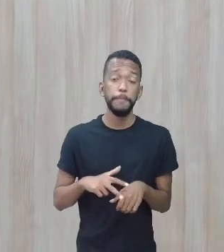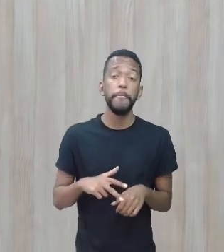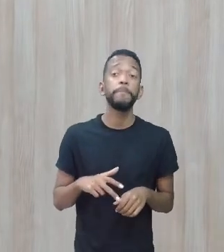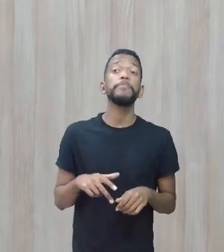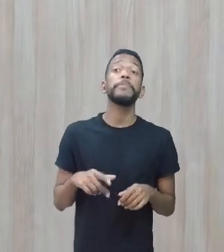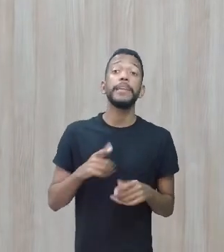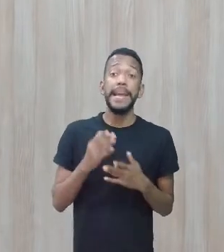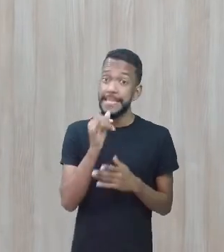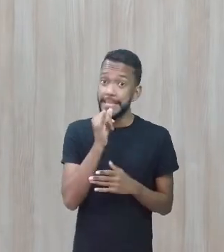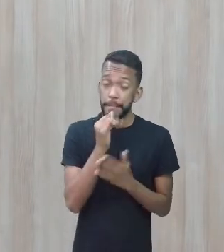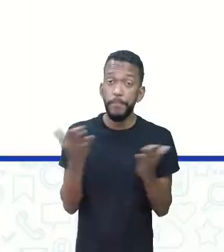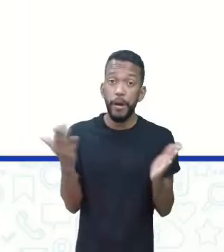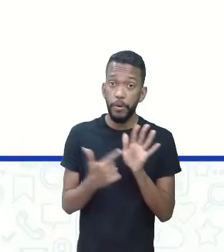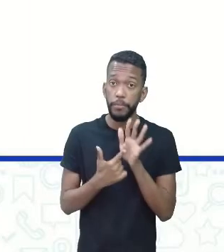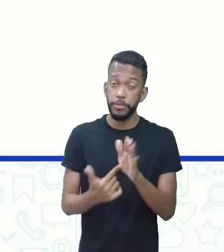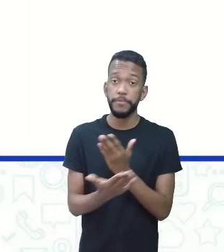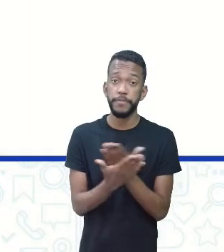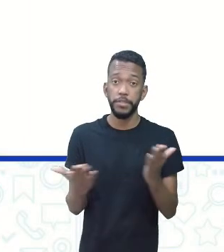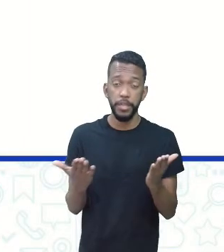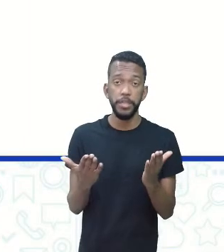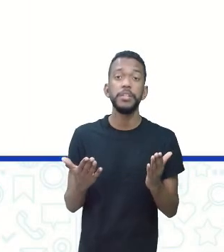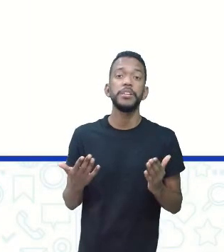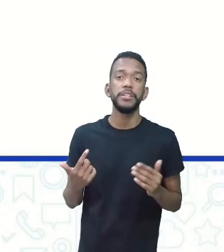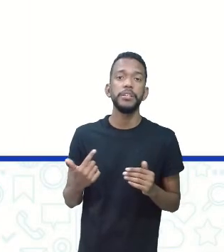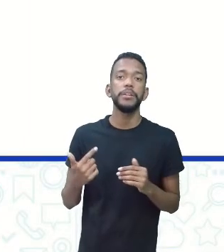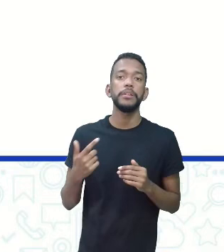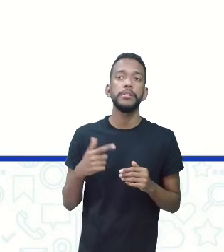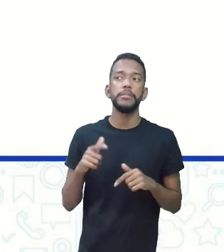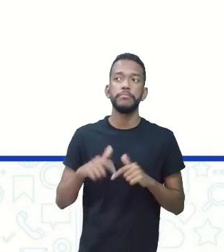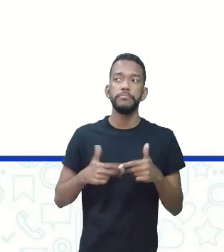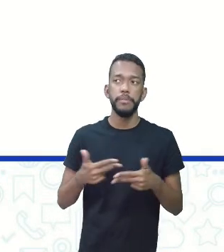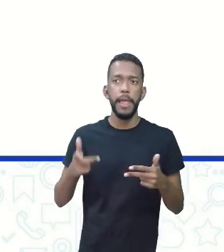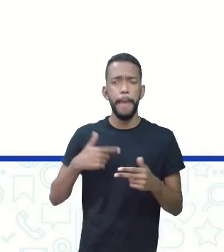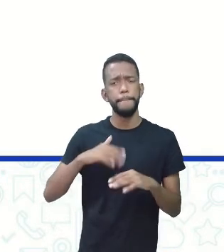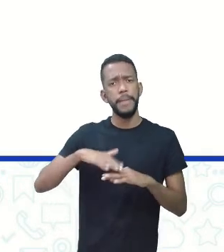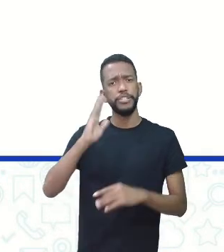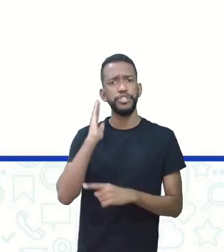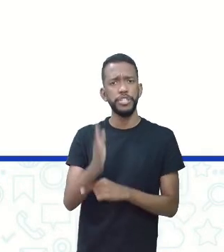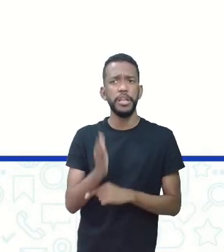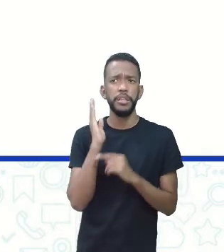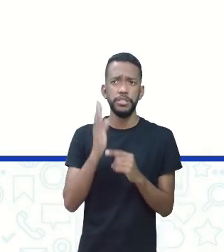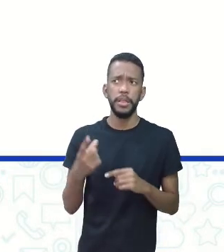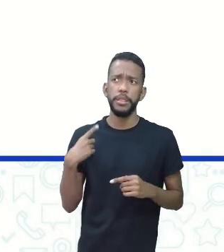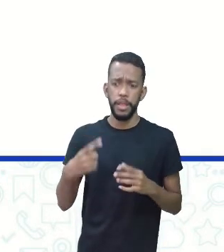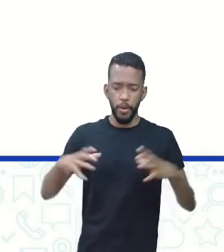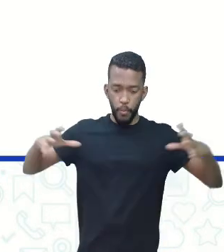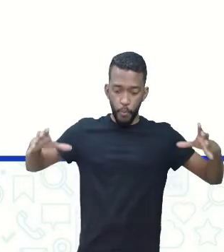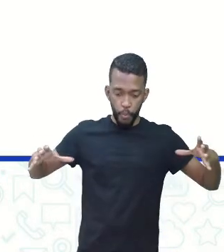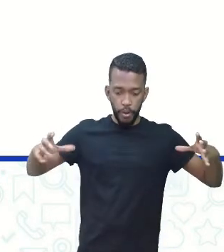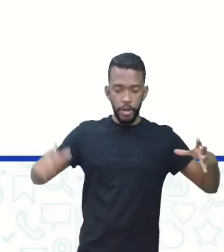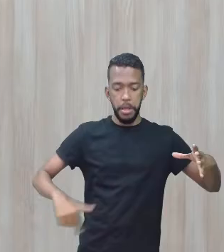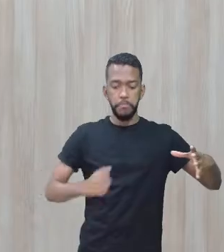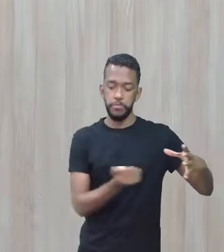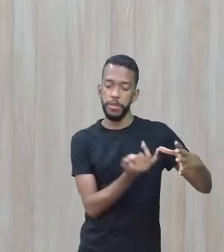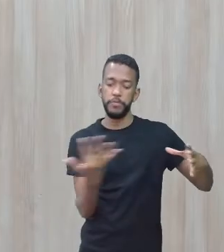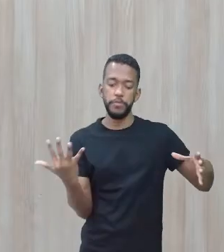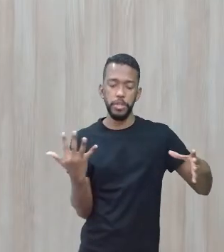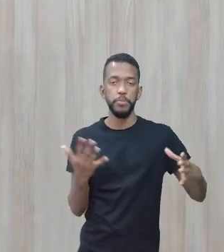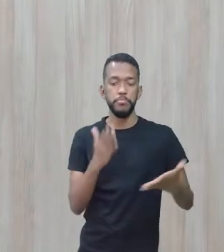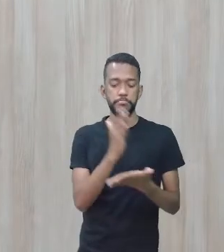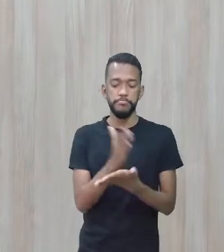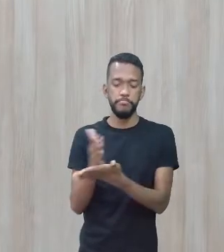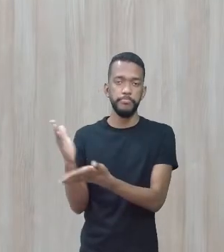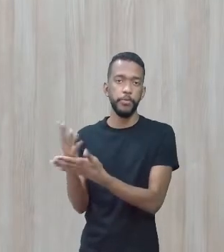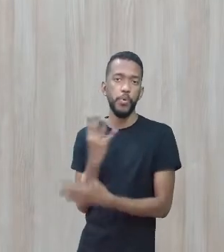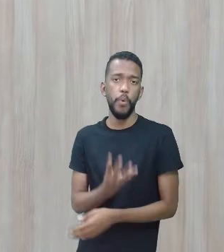que a gente está observando aqui, a operação que a gente utilizou foi mais direta, né? Ele tinha uma quantidade e queria dividir para os